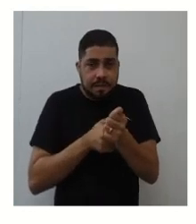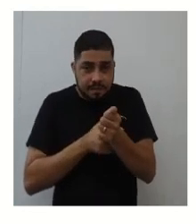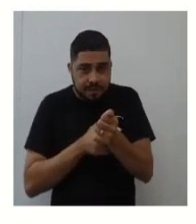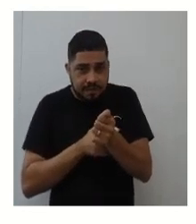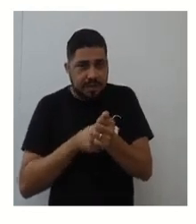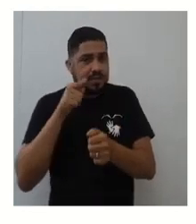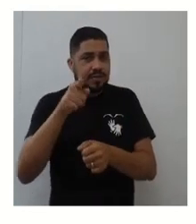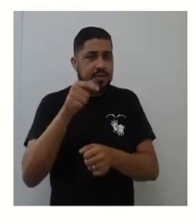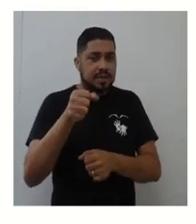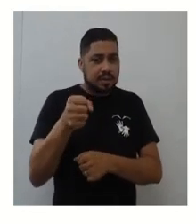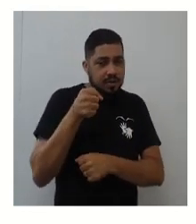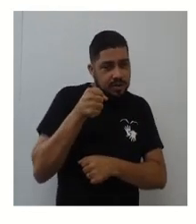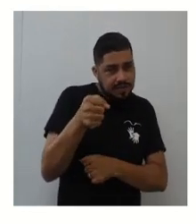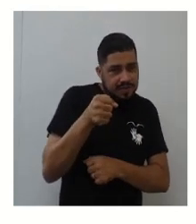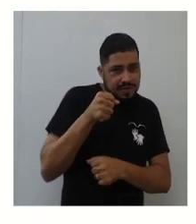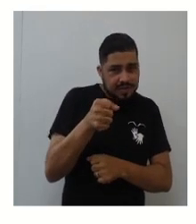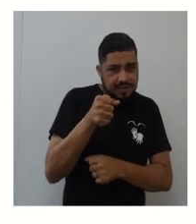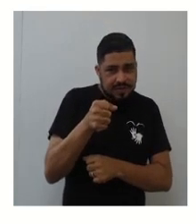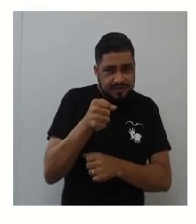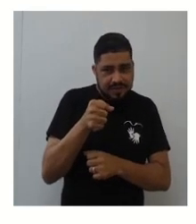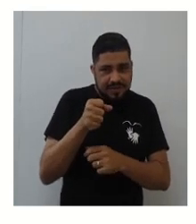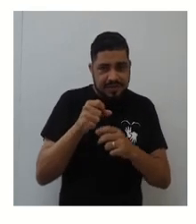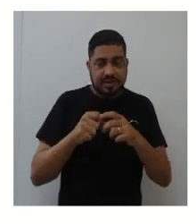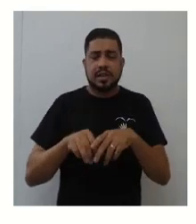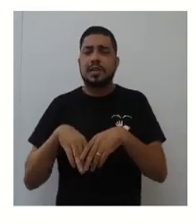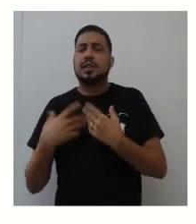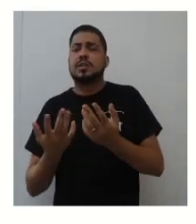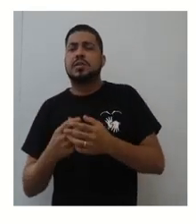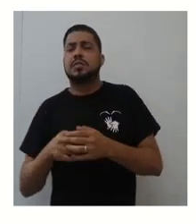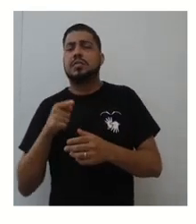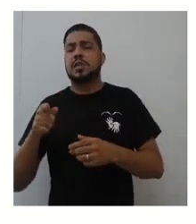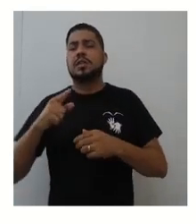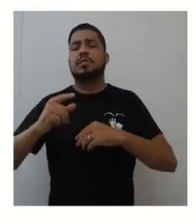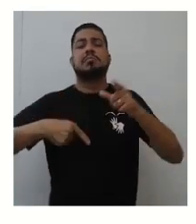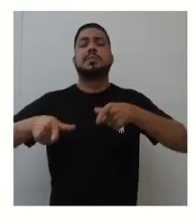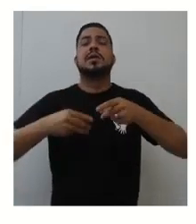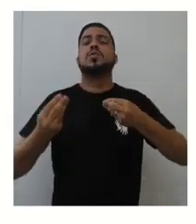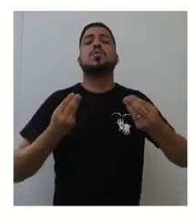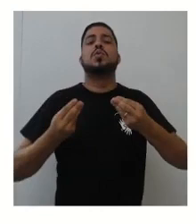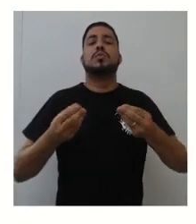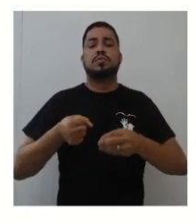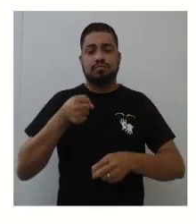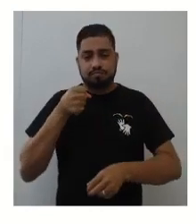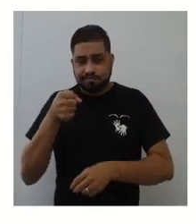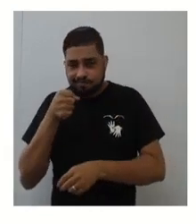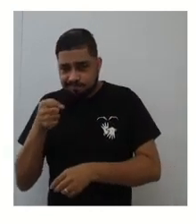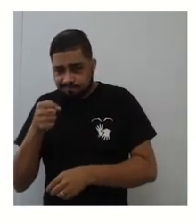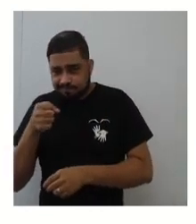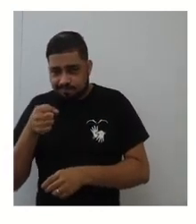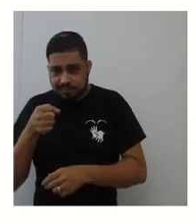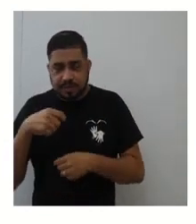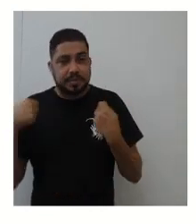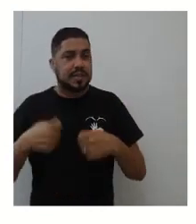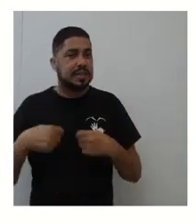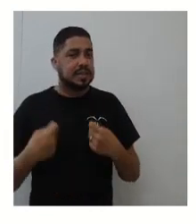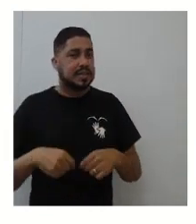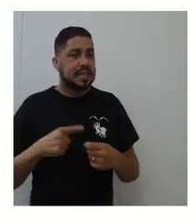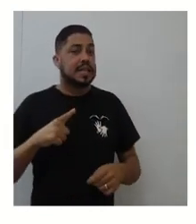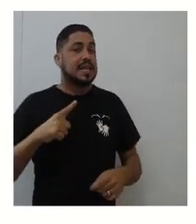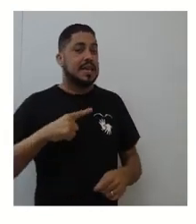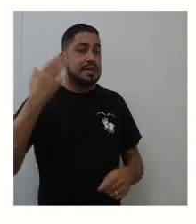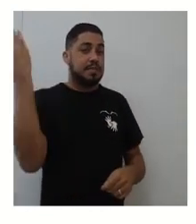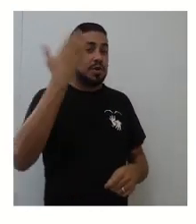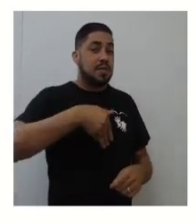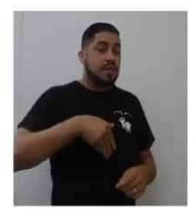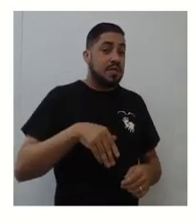é o detetive. Então, como é que um detetive ele trabalha? Primeiro, ele precisa ter evidências para começar